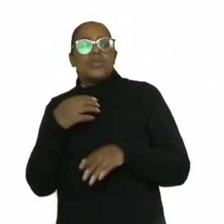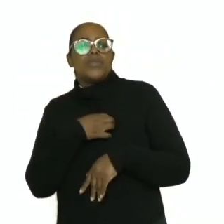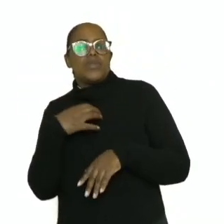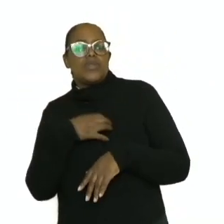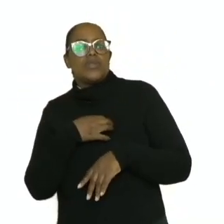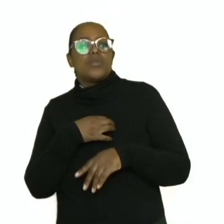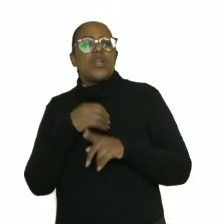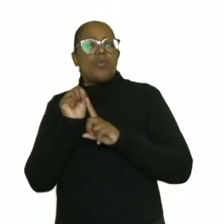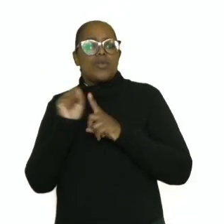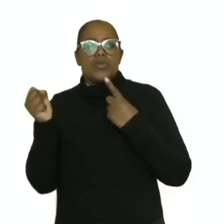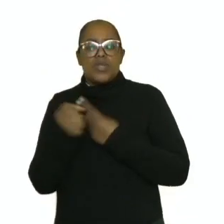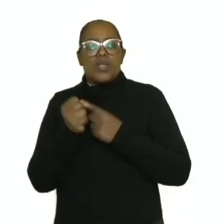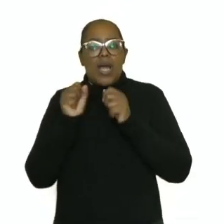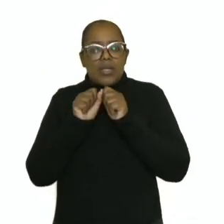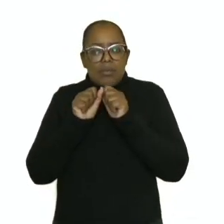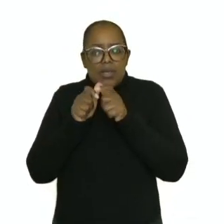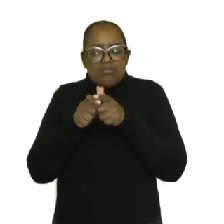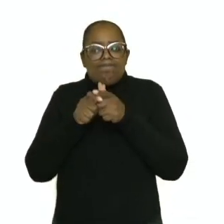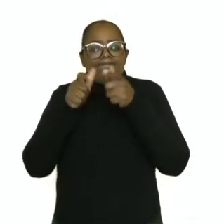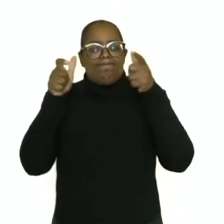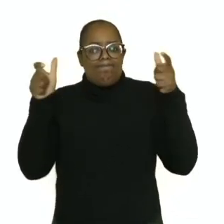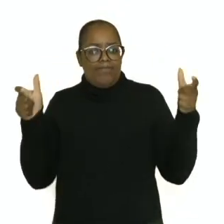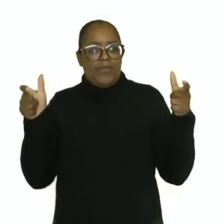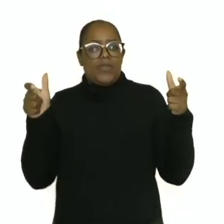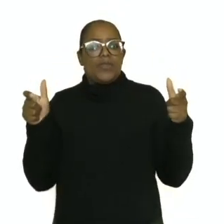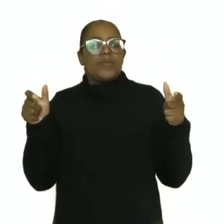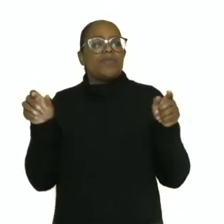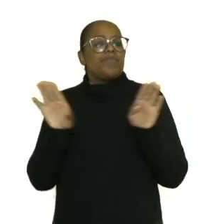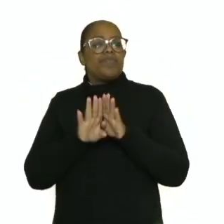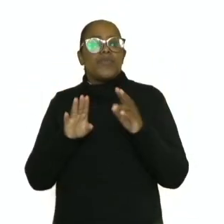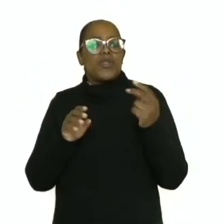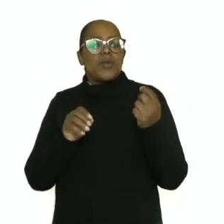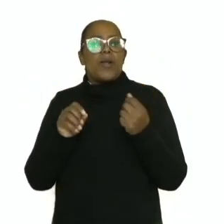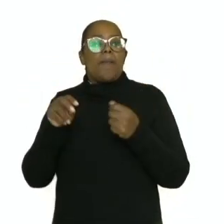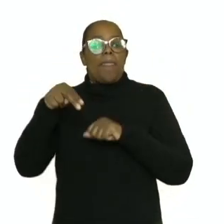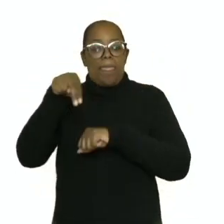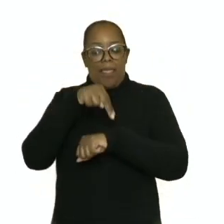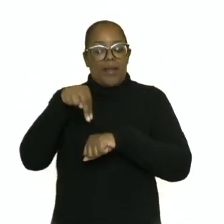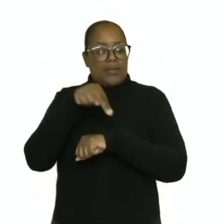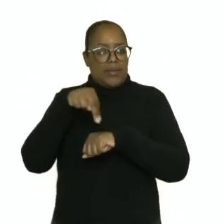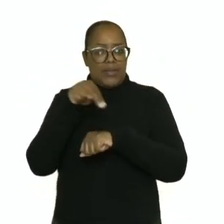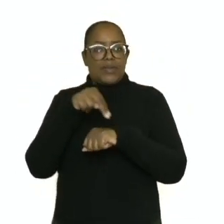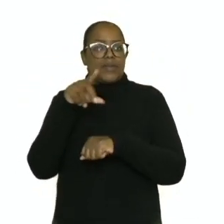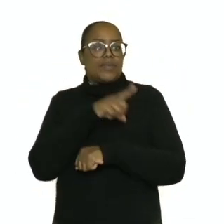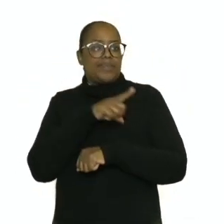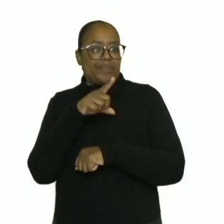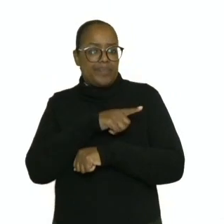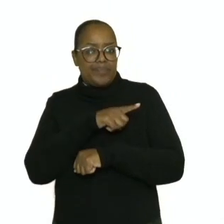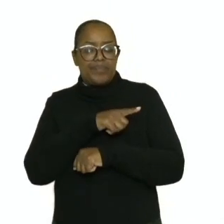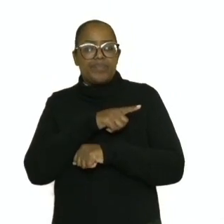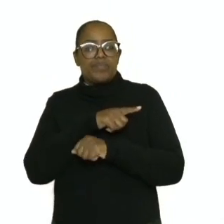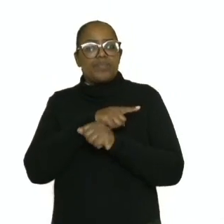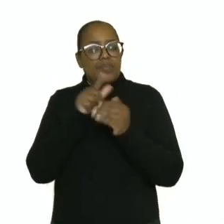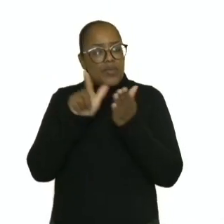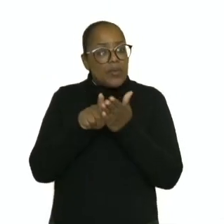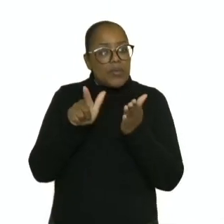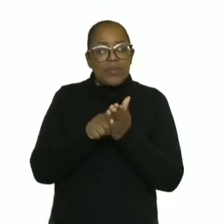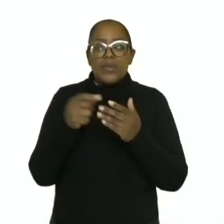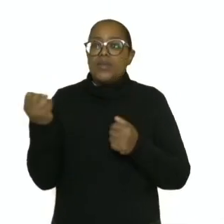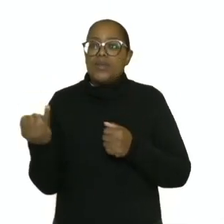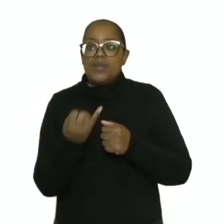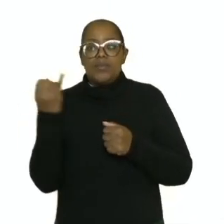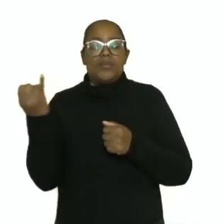se reconhece esse mesmo direito. Então, a dupla indivíduo-nação aqui vai ter esse papel importante